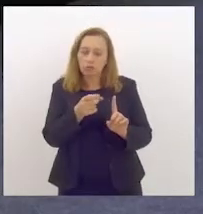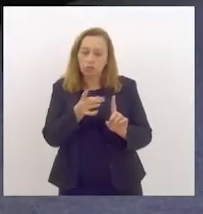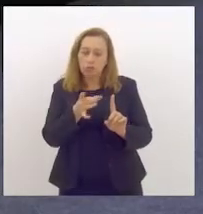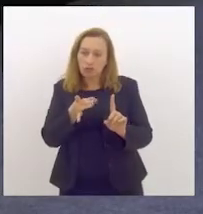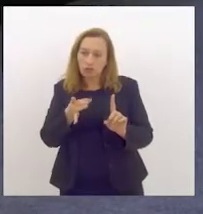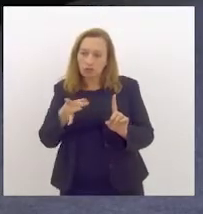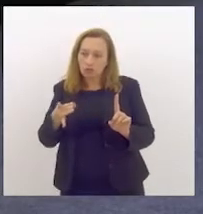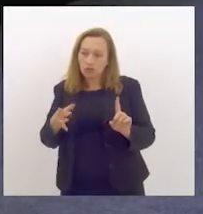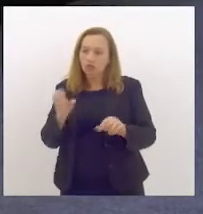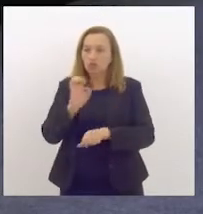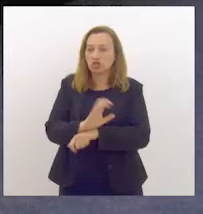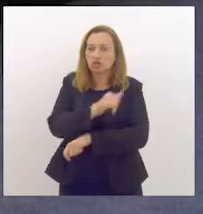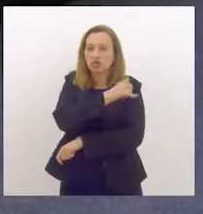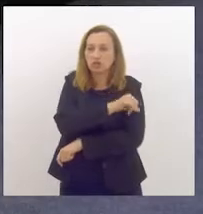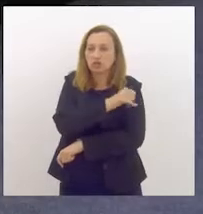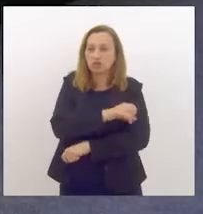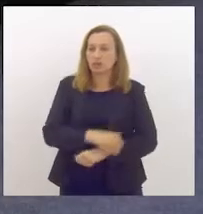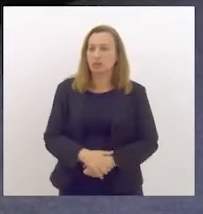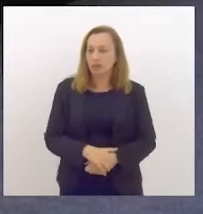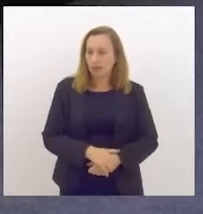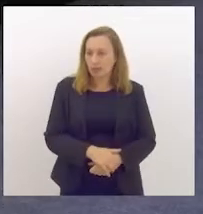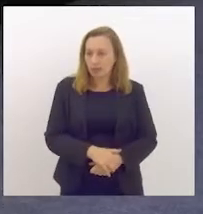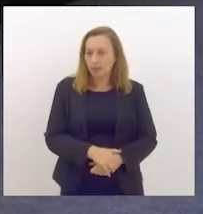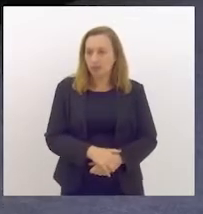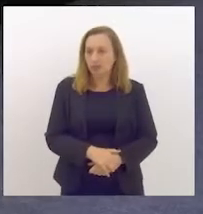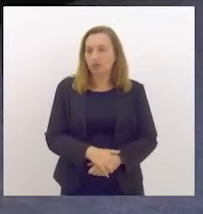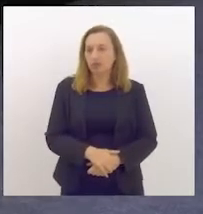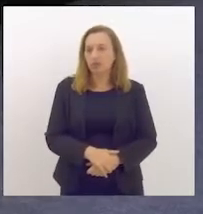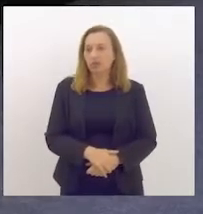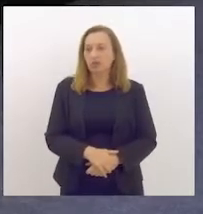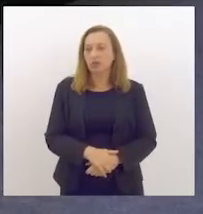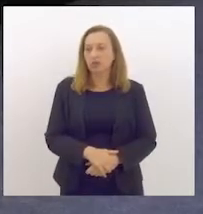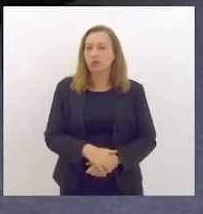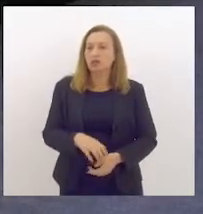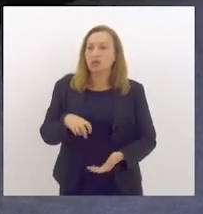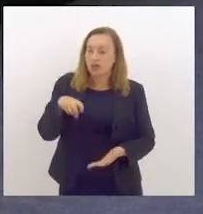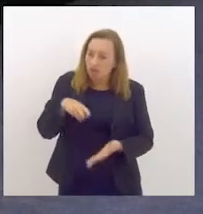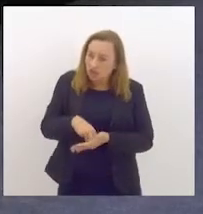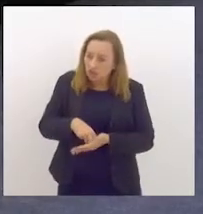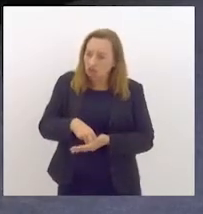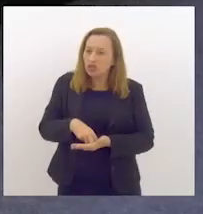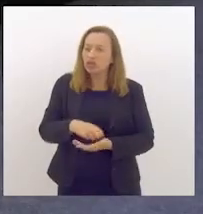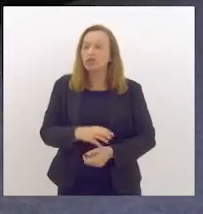no estado do Rio de Janeiro e que Puna exemplarmente